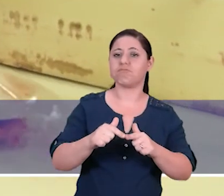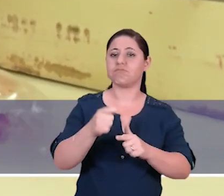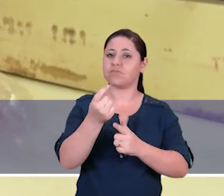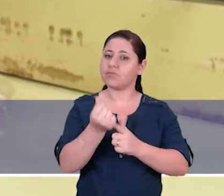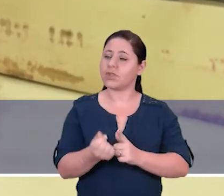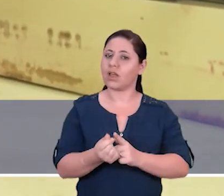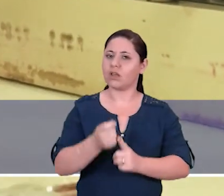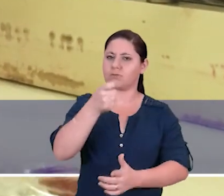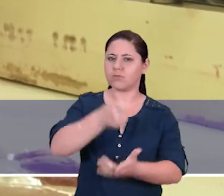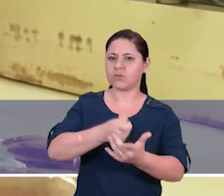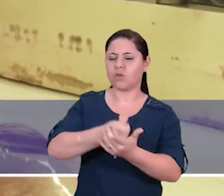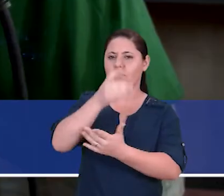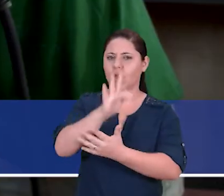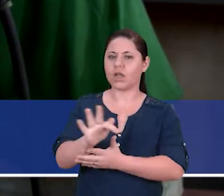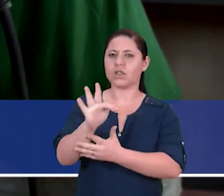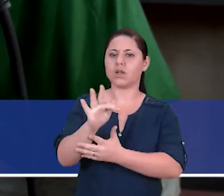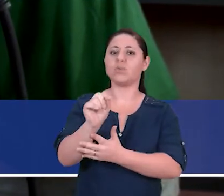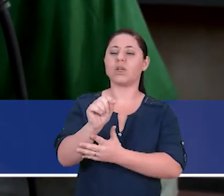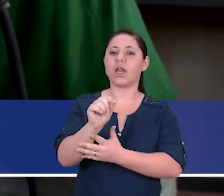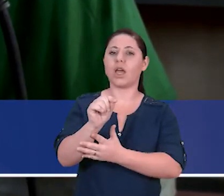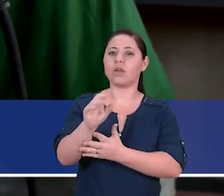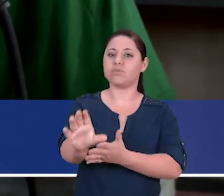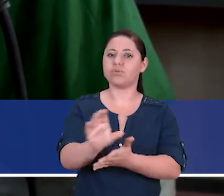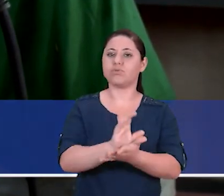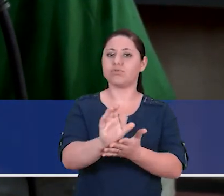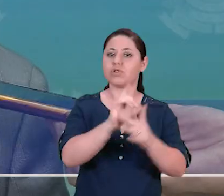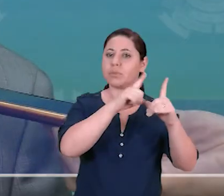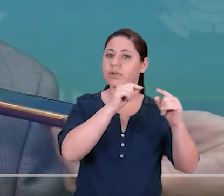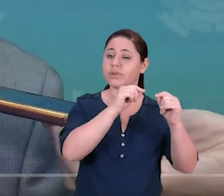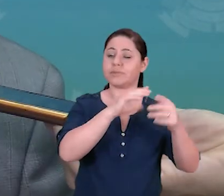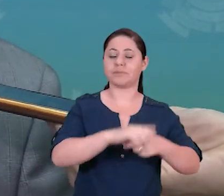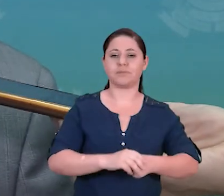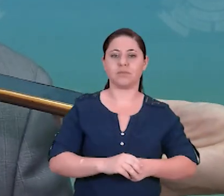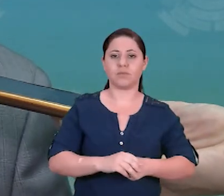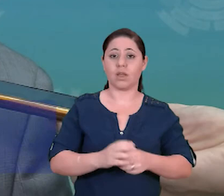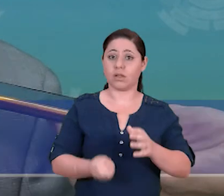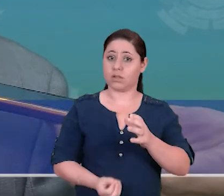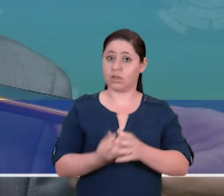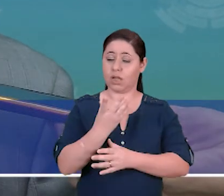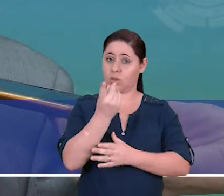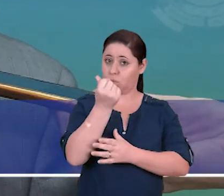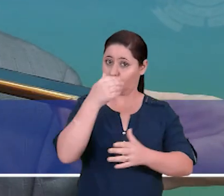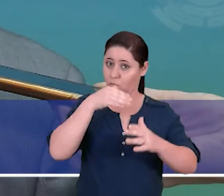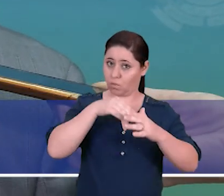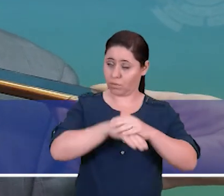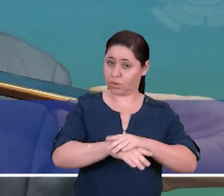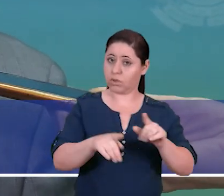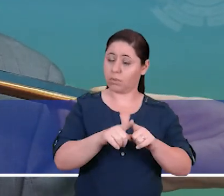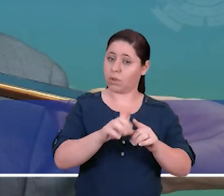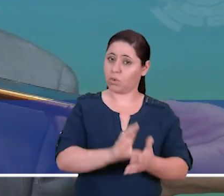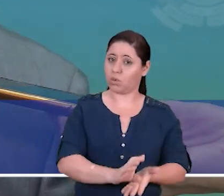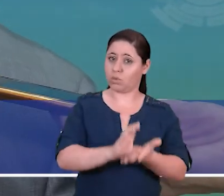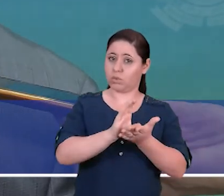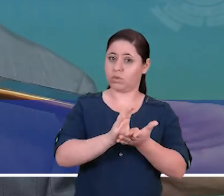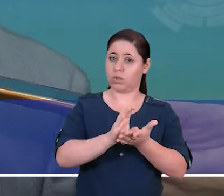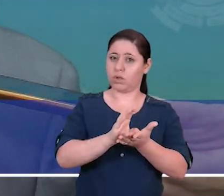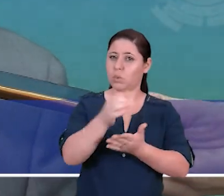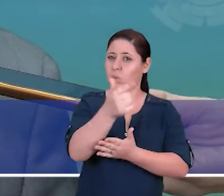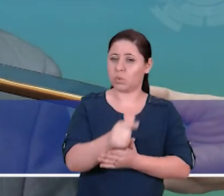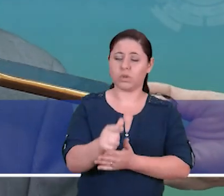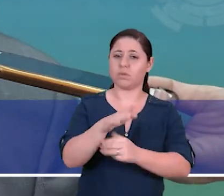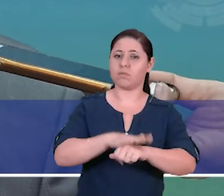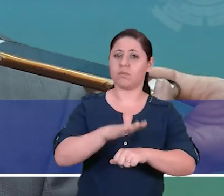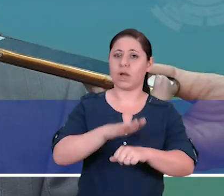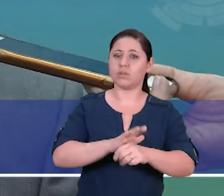uma exigência federal para receber repasses de Brasília. Está sendo criado o fundo e está sendo criado o conselho.